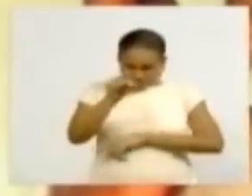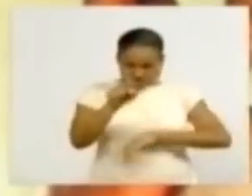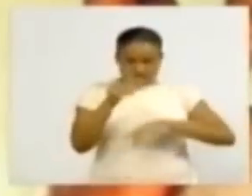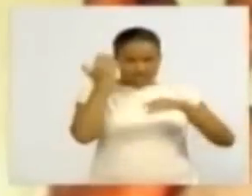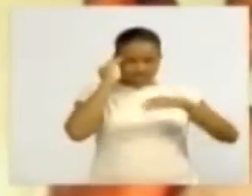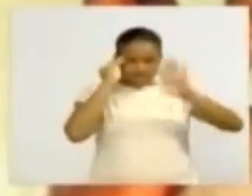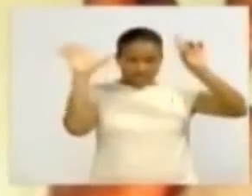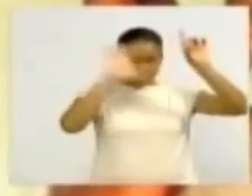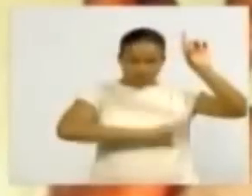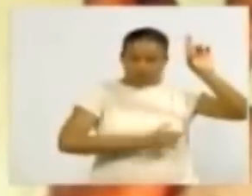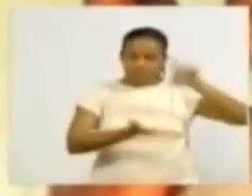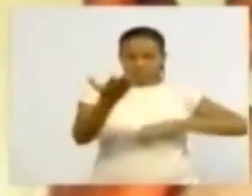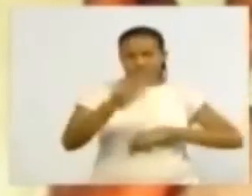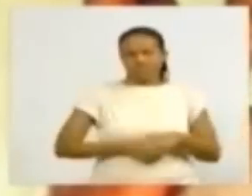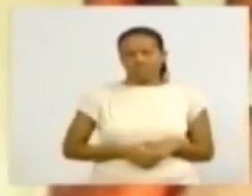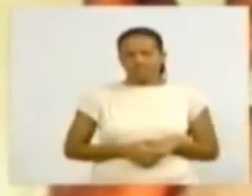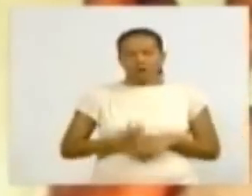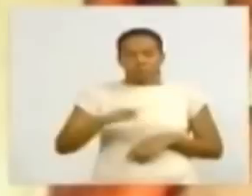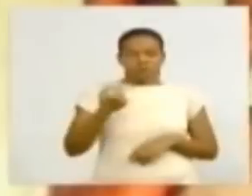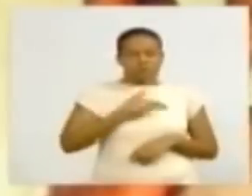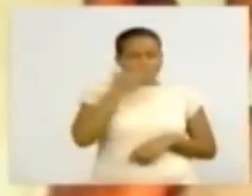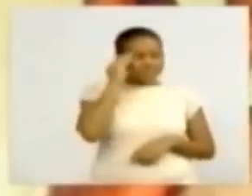pode transformar a vida de uma pessoa.